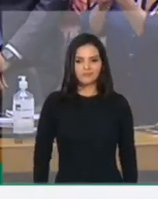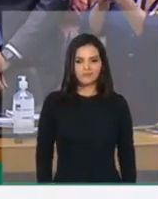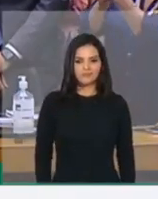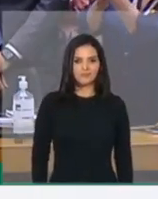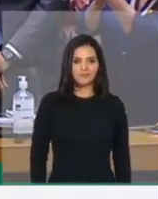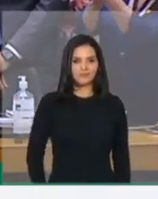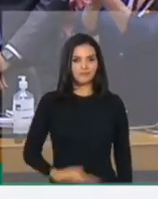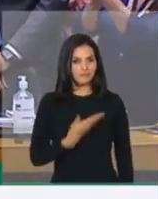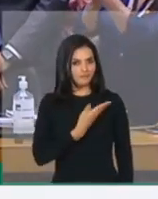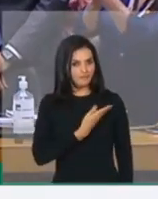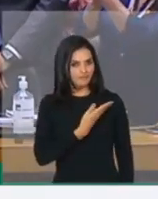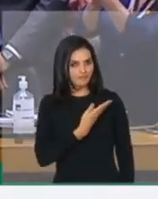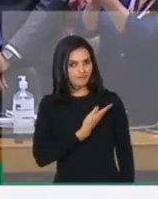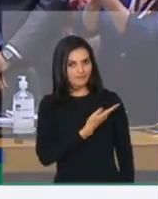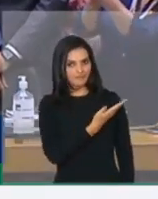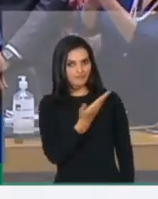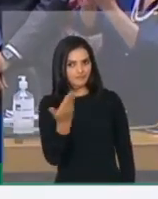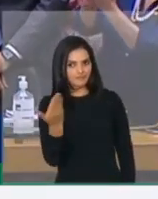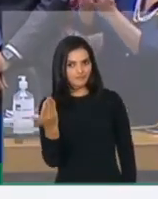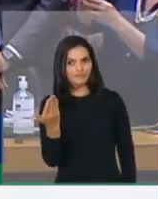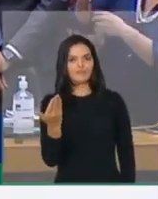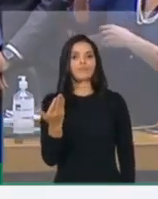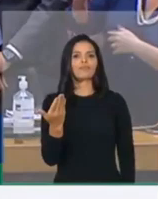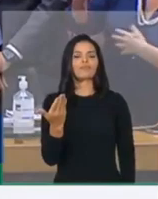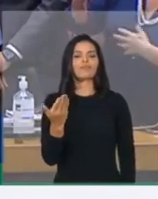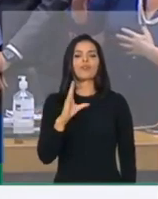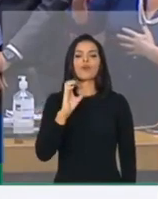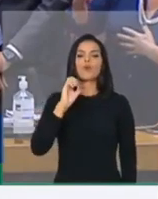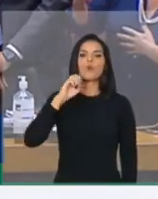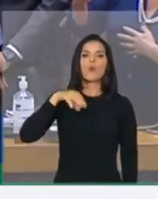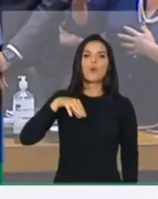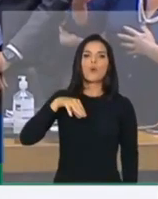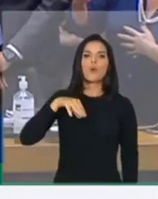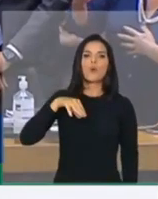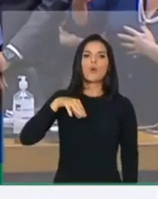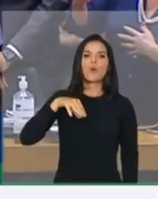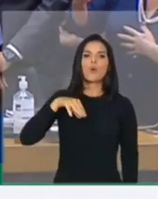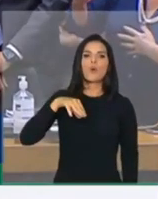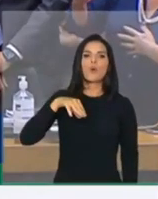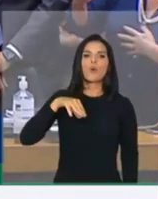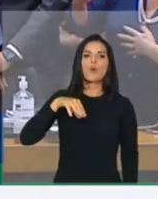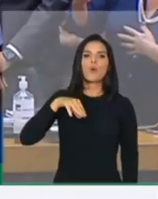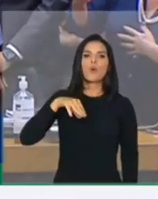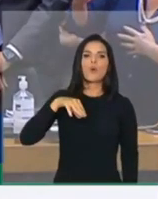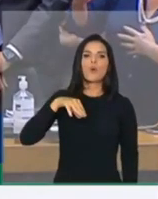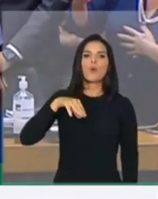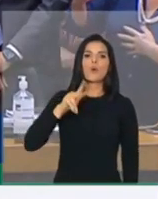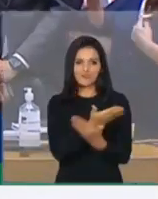companheiros e companheiras da Câmara, a Casa da Democracia,